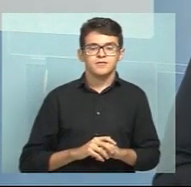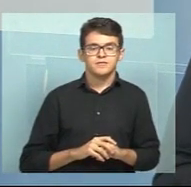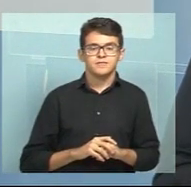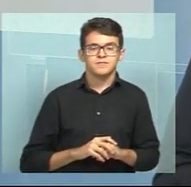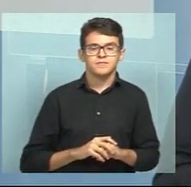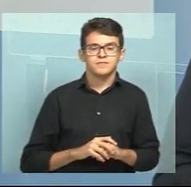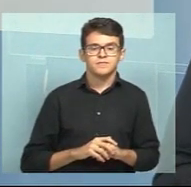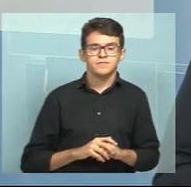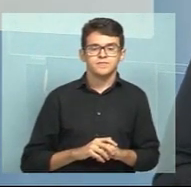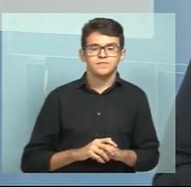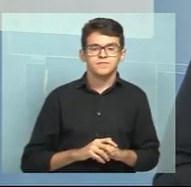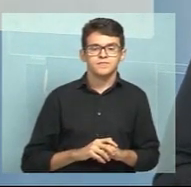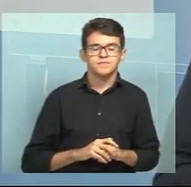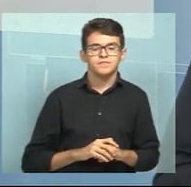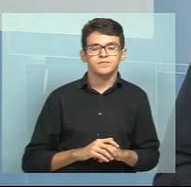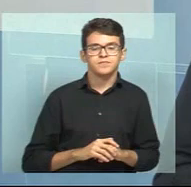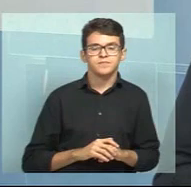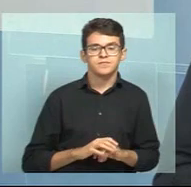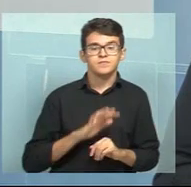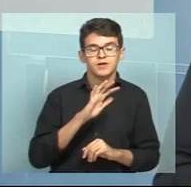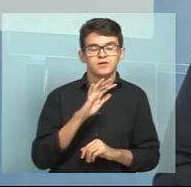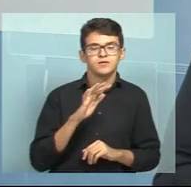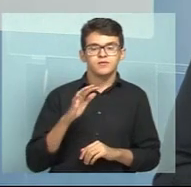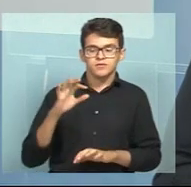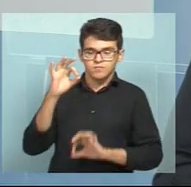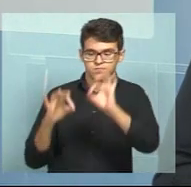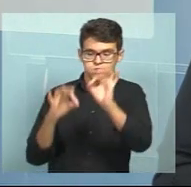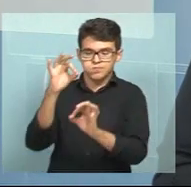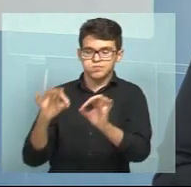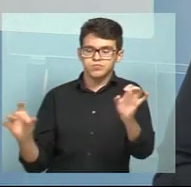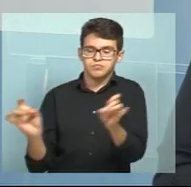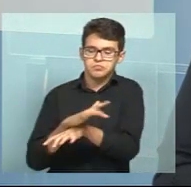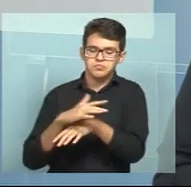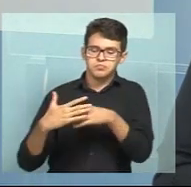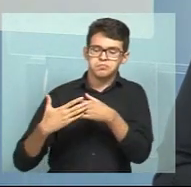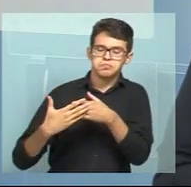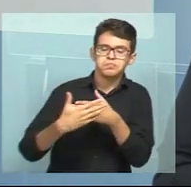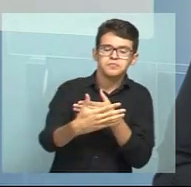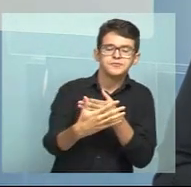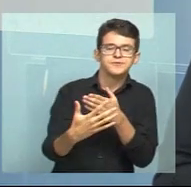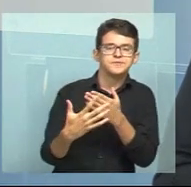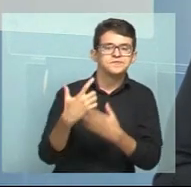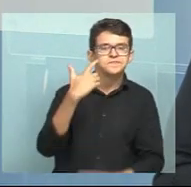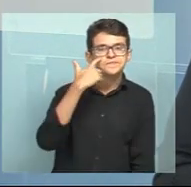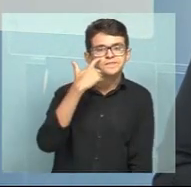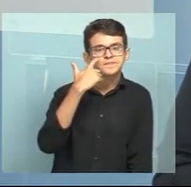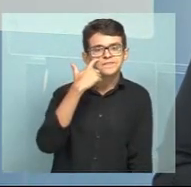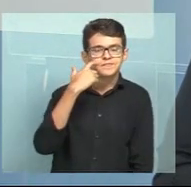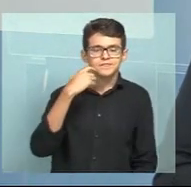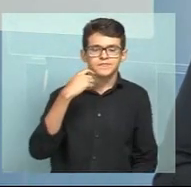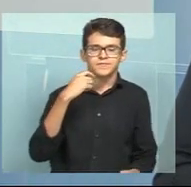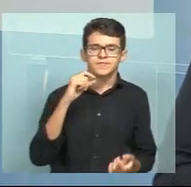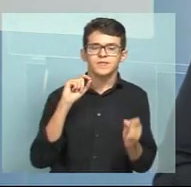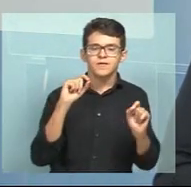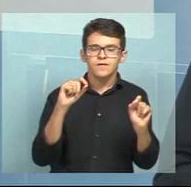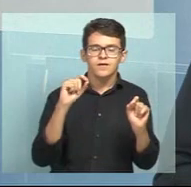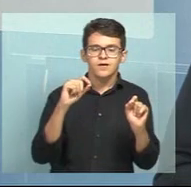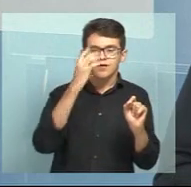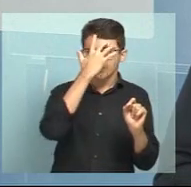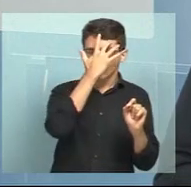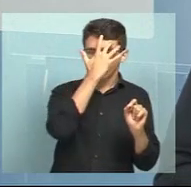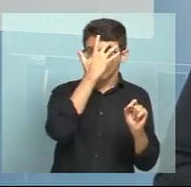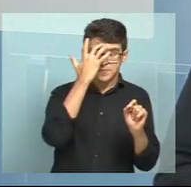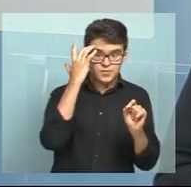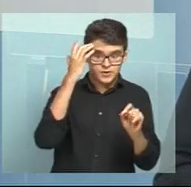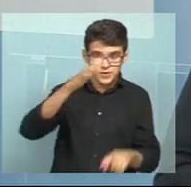essa decisão está sendo tomada depois desse julgamento que fez com que a população brasileira ouvisse